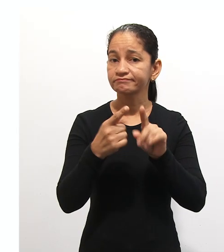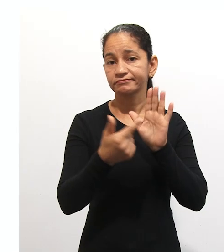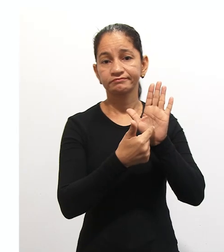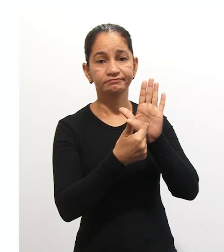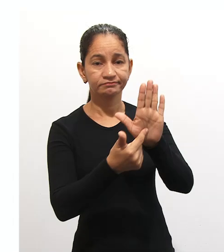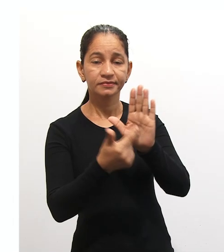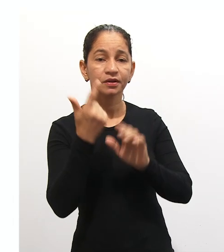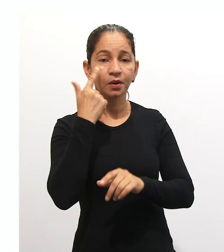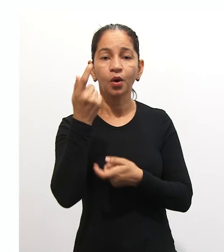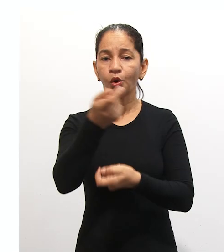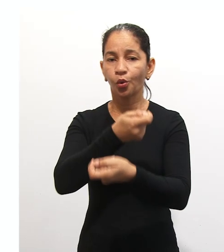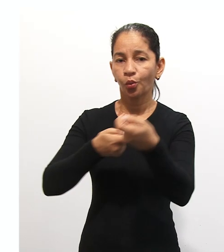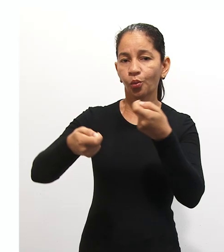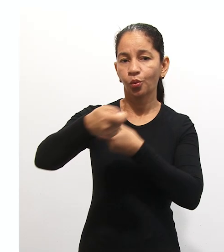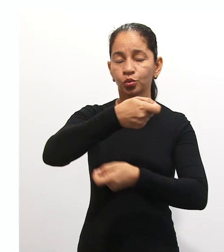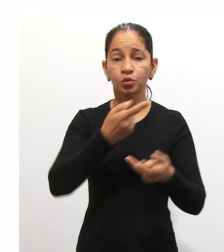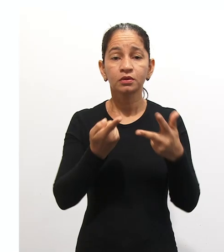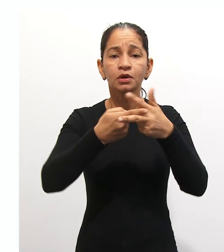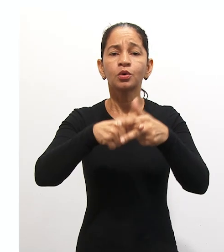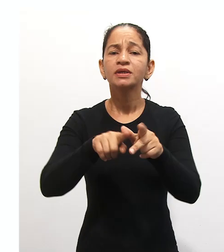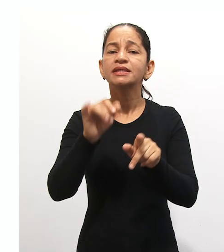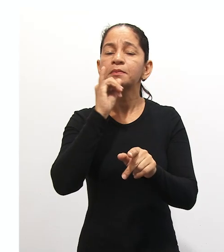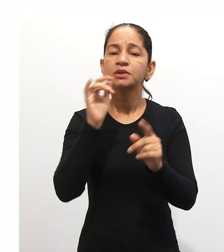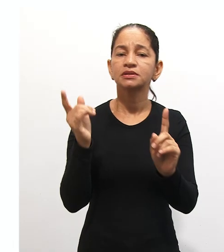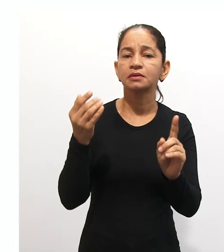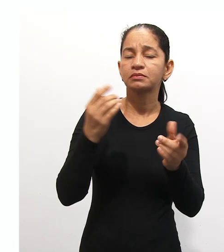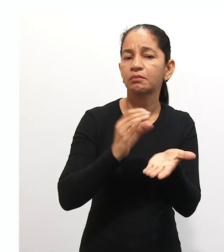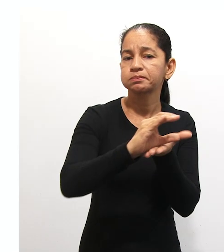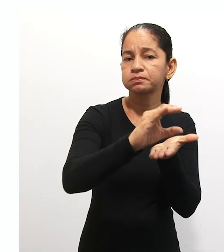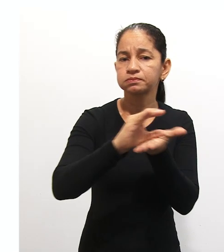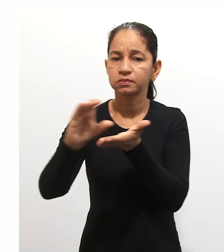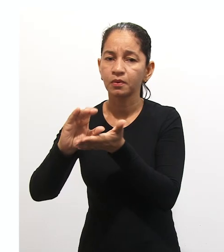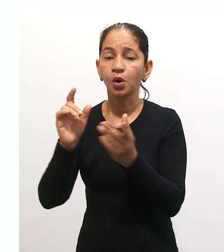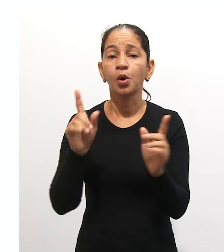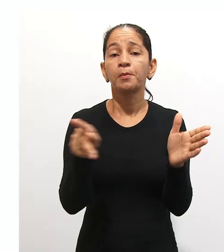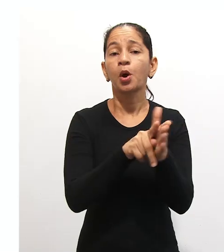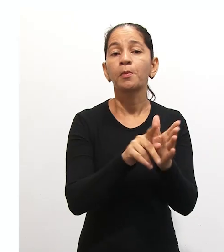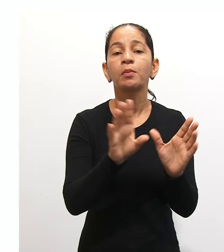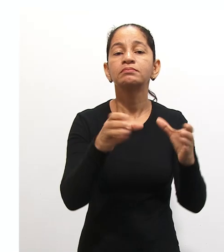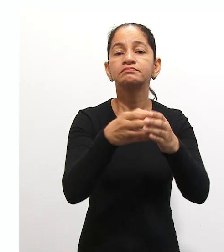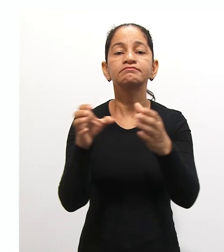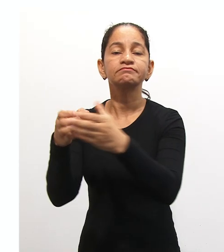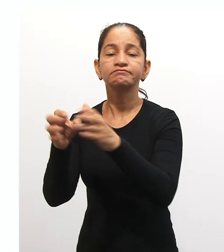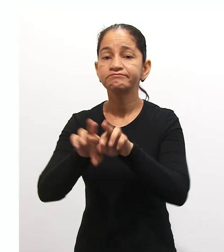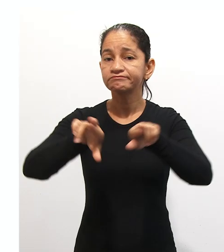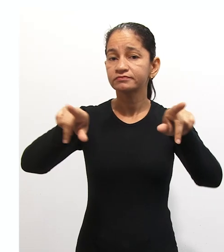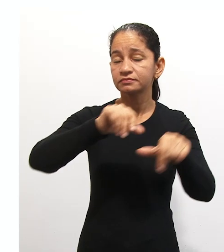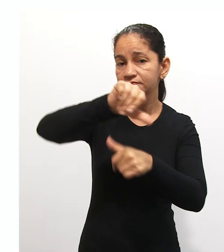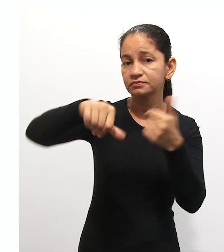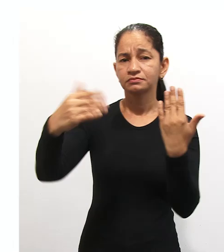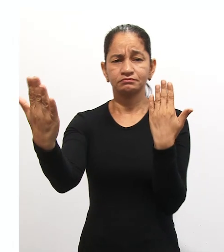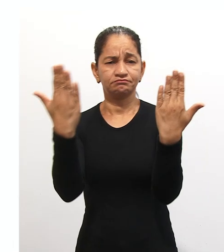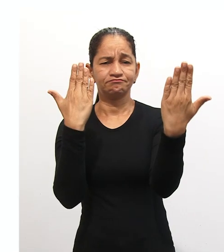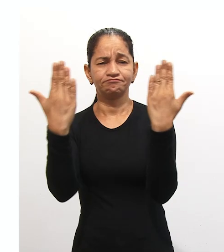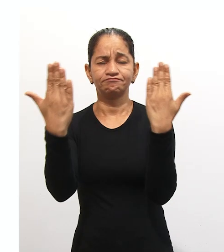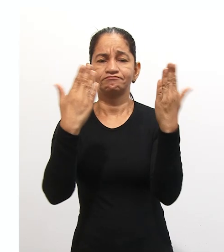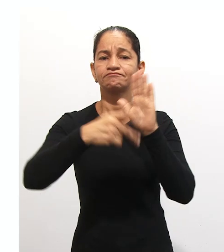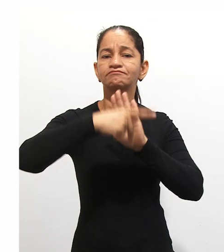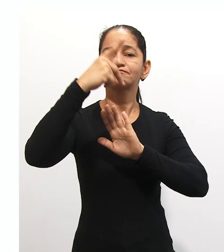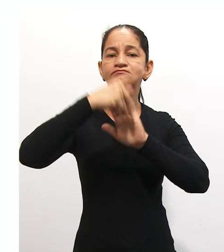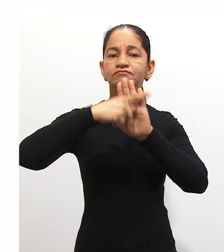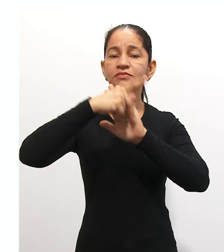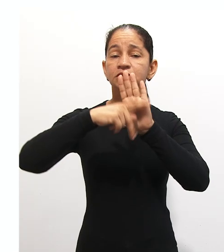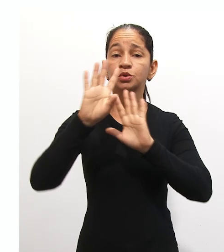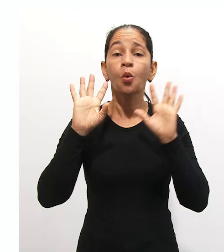e correção de desvios. O controle é a fase do processo em que se compara o planejado com o